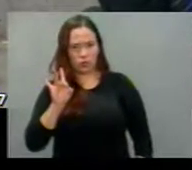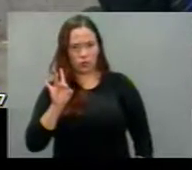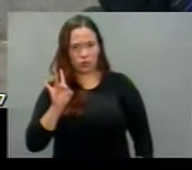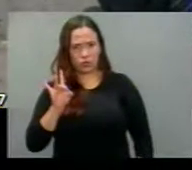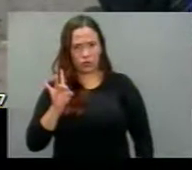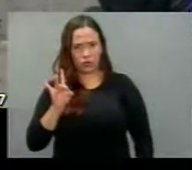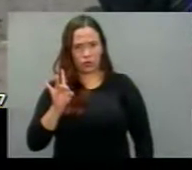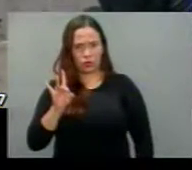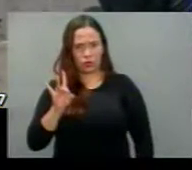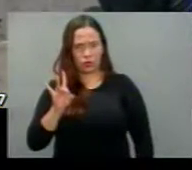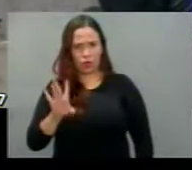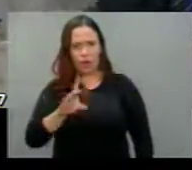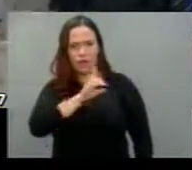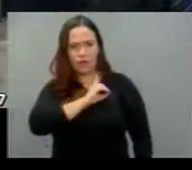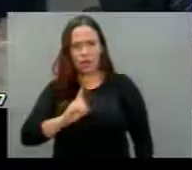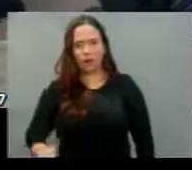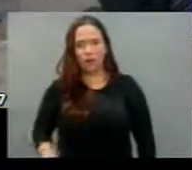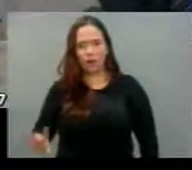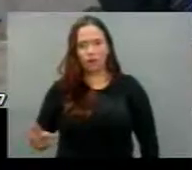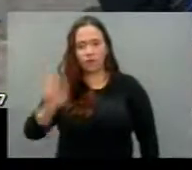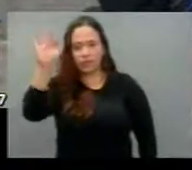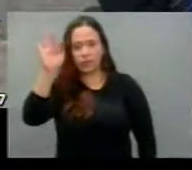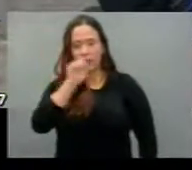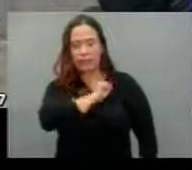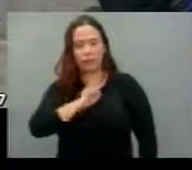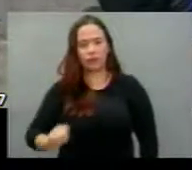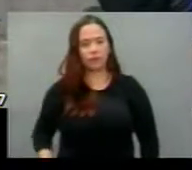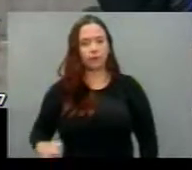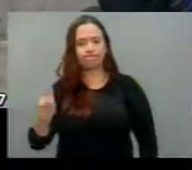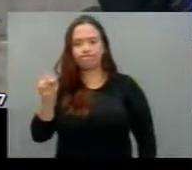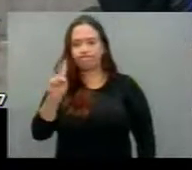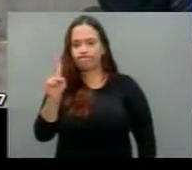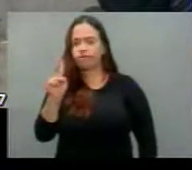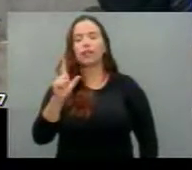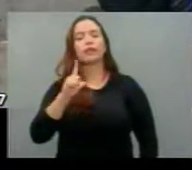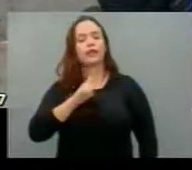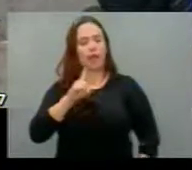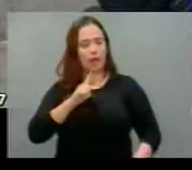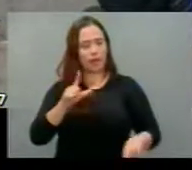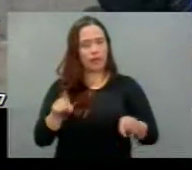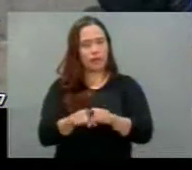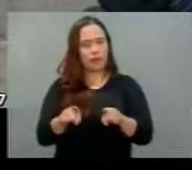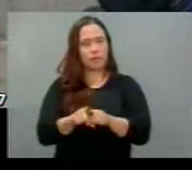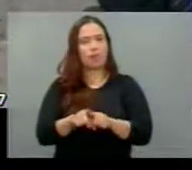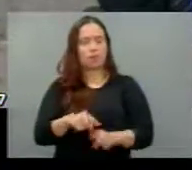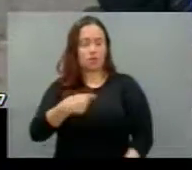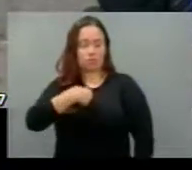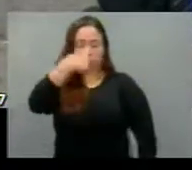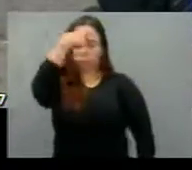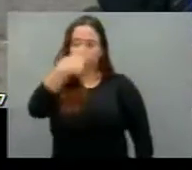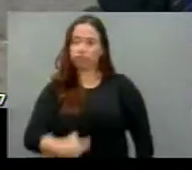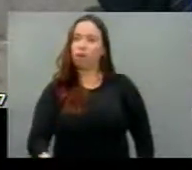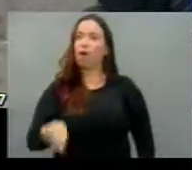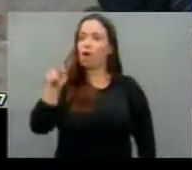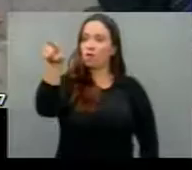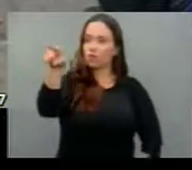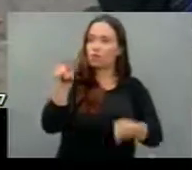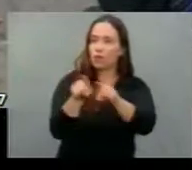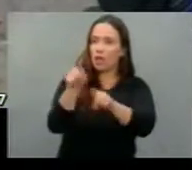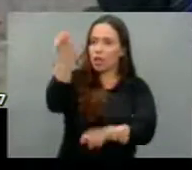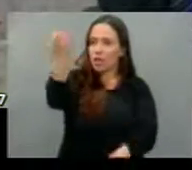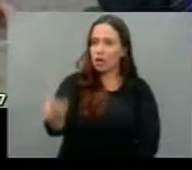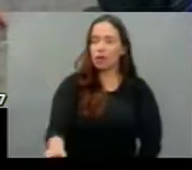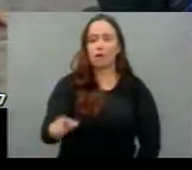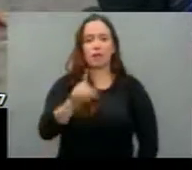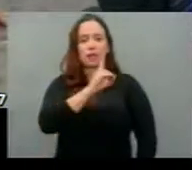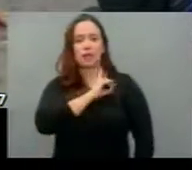Renato Rosendo, os deputados federais e os senadores, mas que cai acima de tudo sobre mim, sobre Vossa Excelência, sobre o